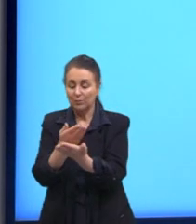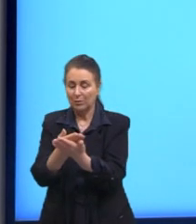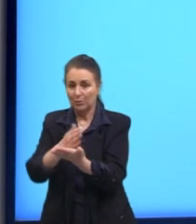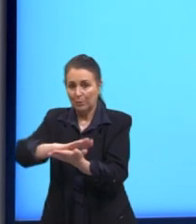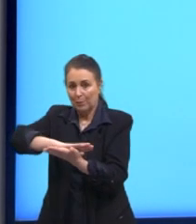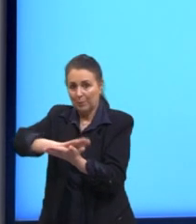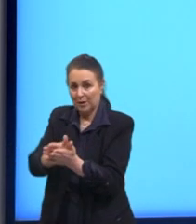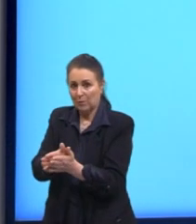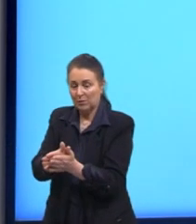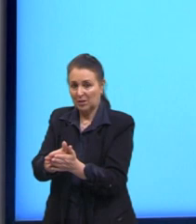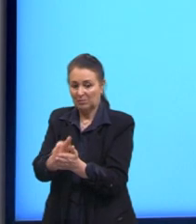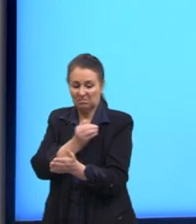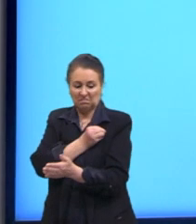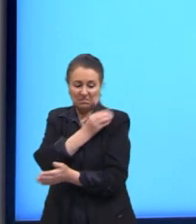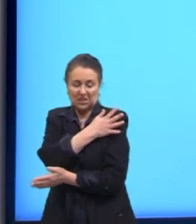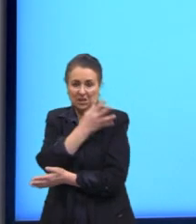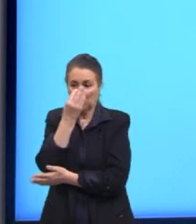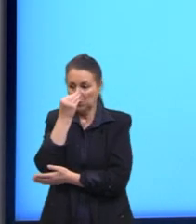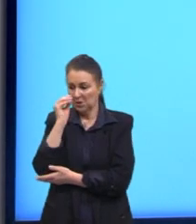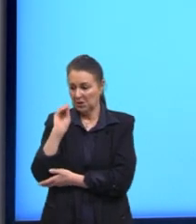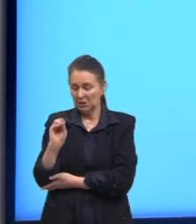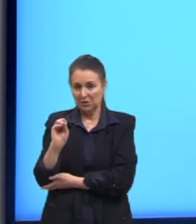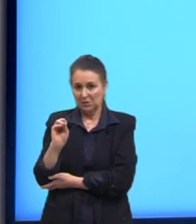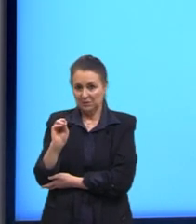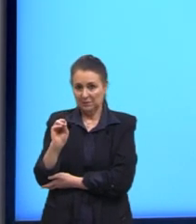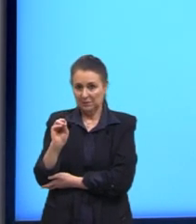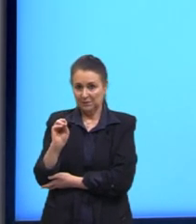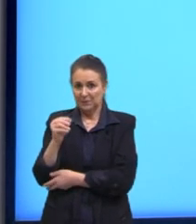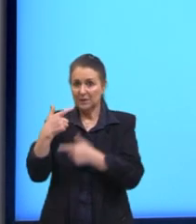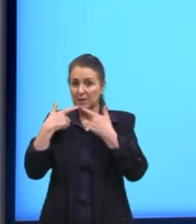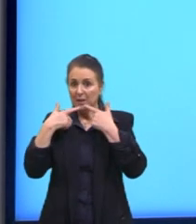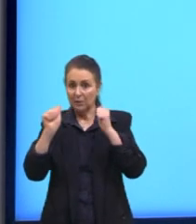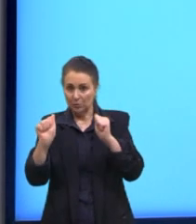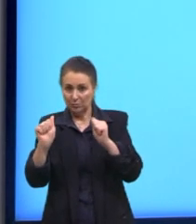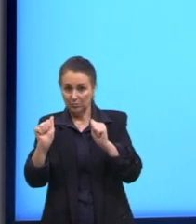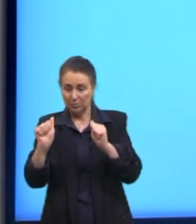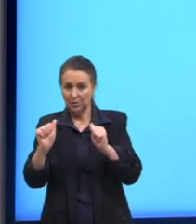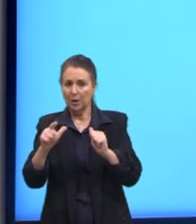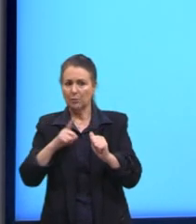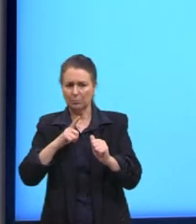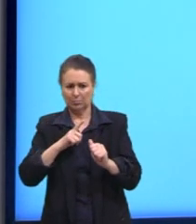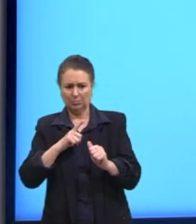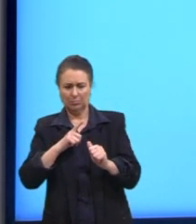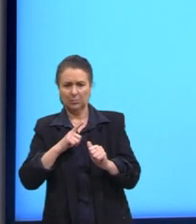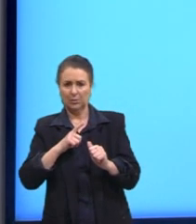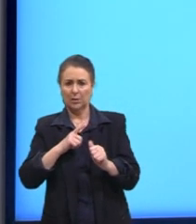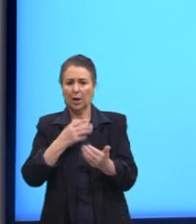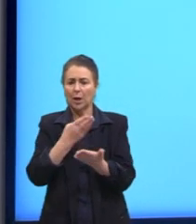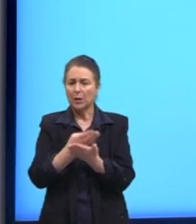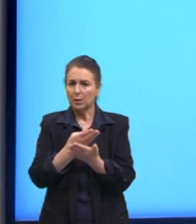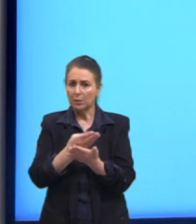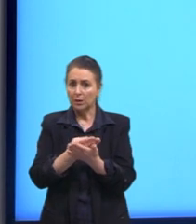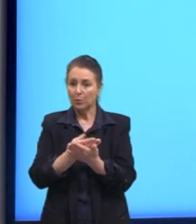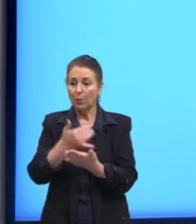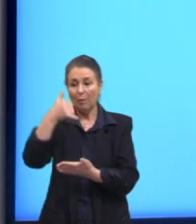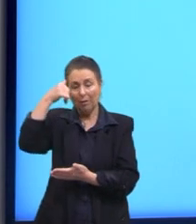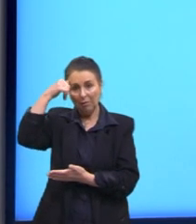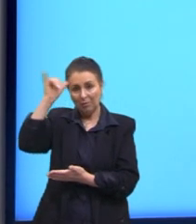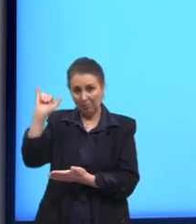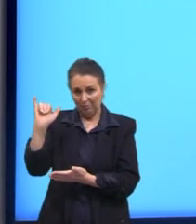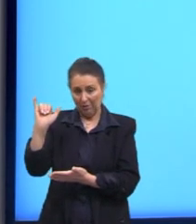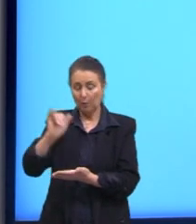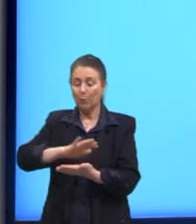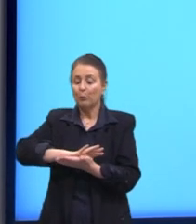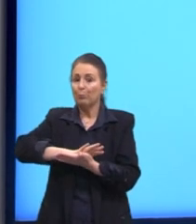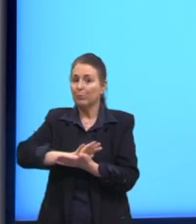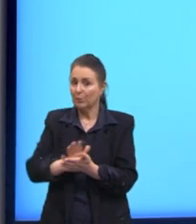linguístico e como a gente se posiciona falando, a gente evita cometer situações aí de preconceito,